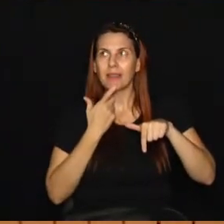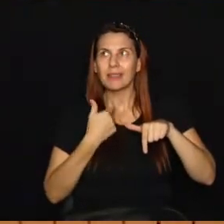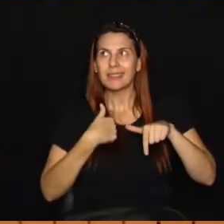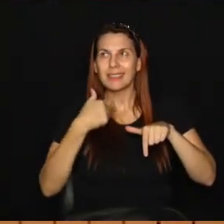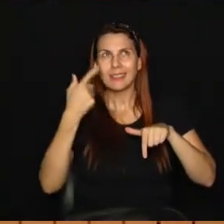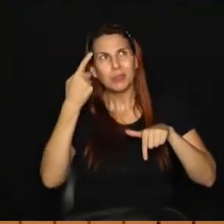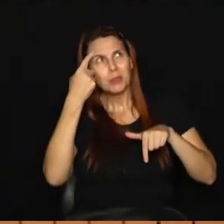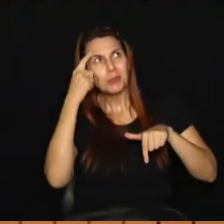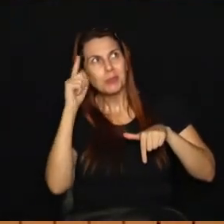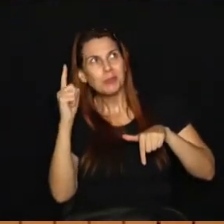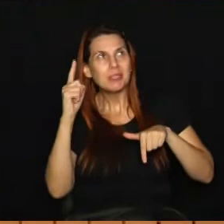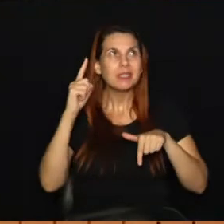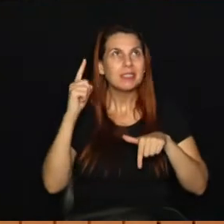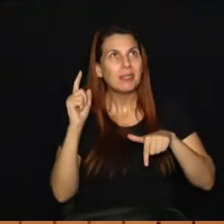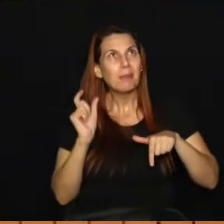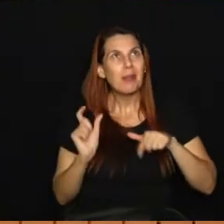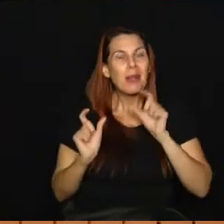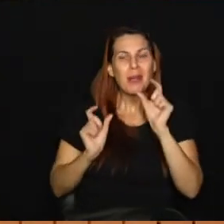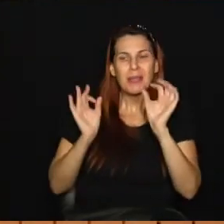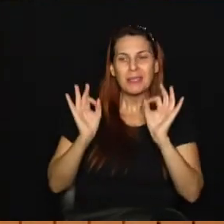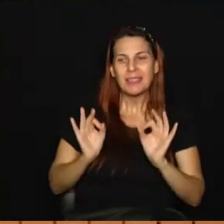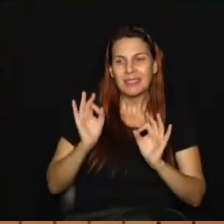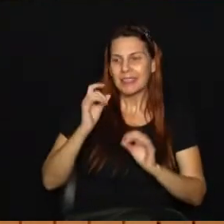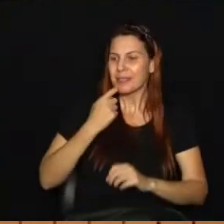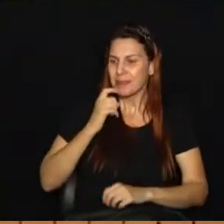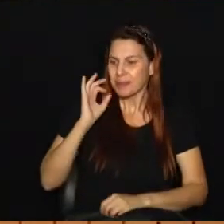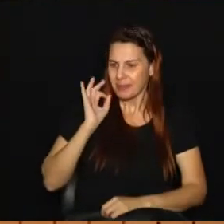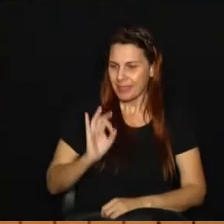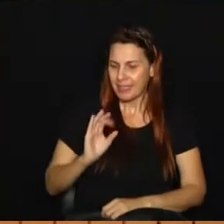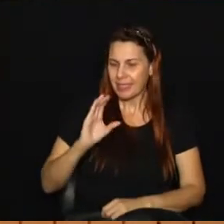será campineiro, será campinense, será campinense, será campineiro?